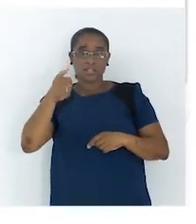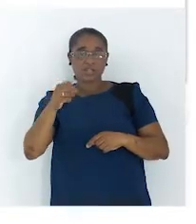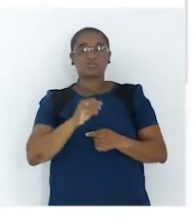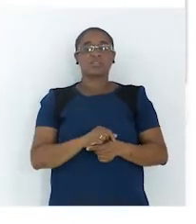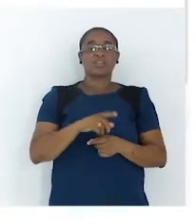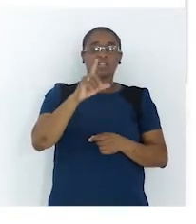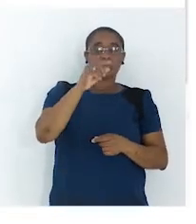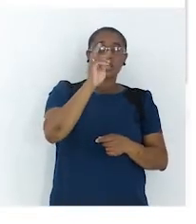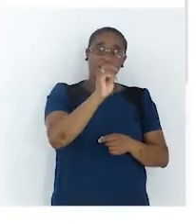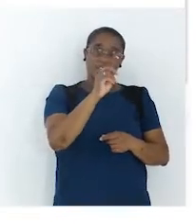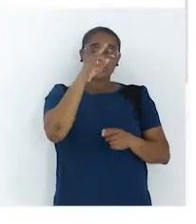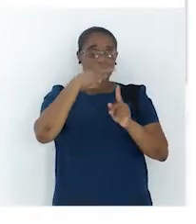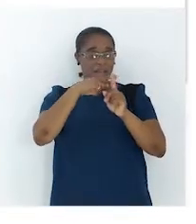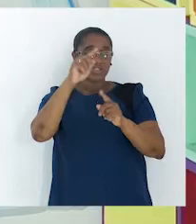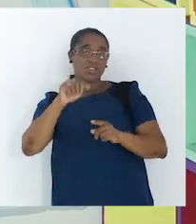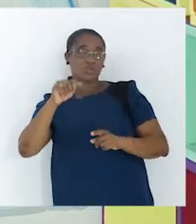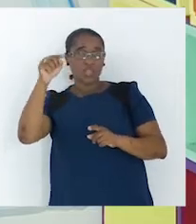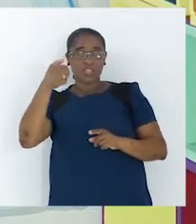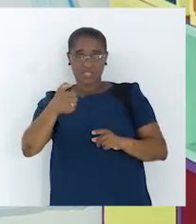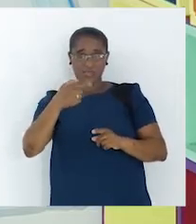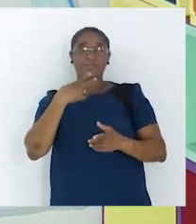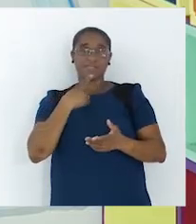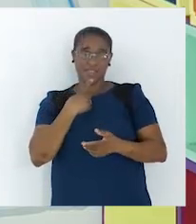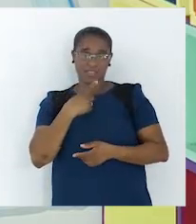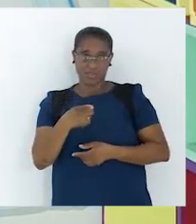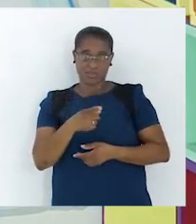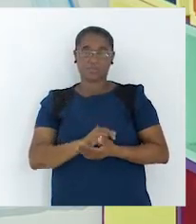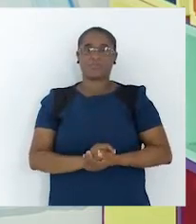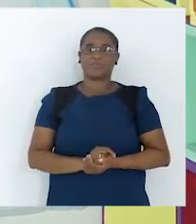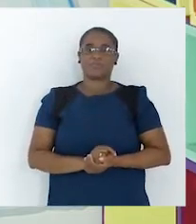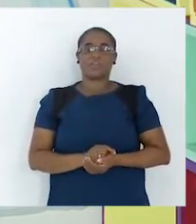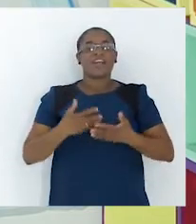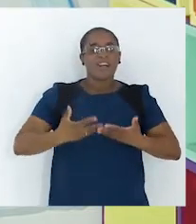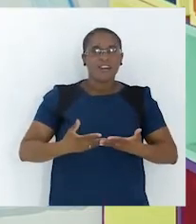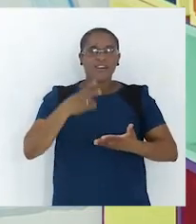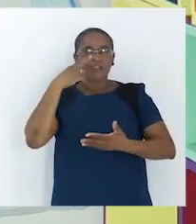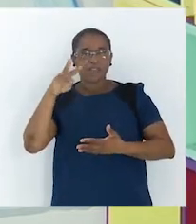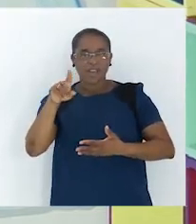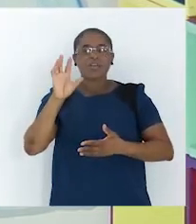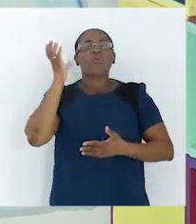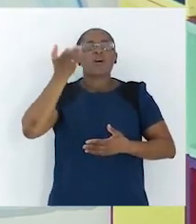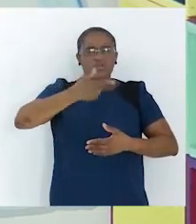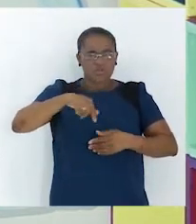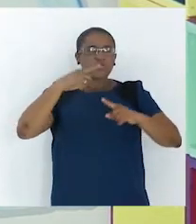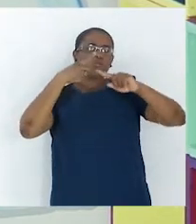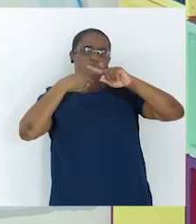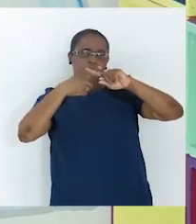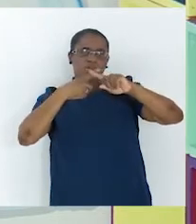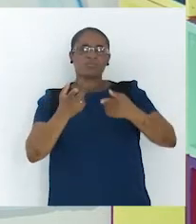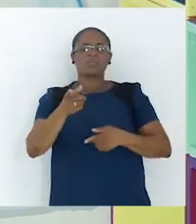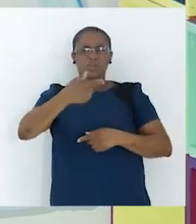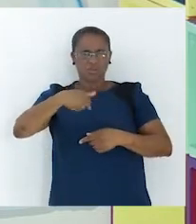mais raiz quadrada de cinco certo muito bem Pronto agora reparem que quando nós multiplicamos